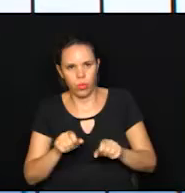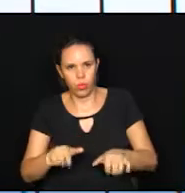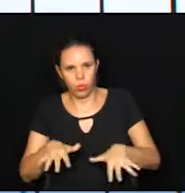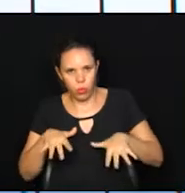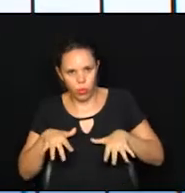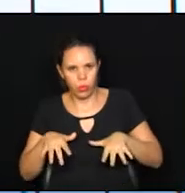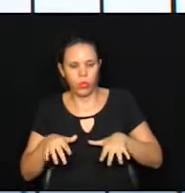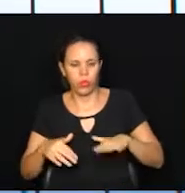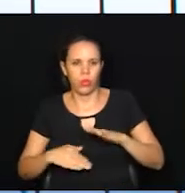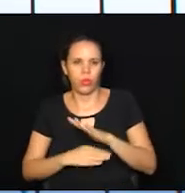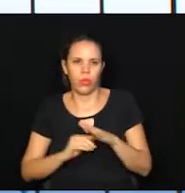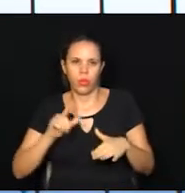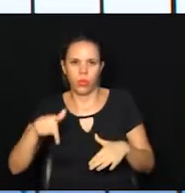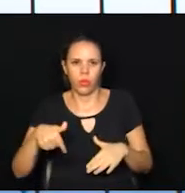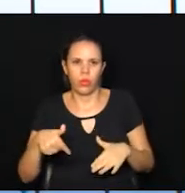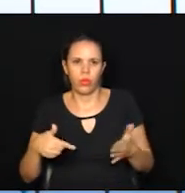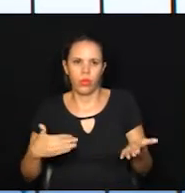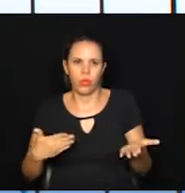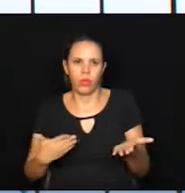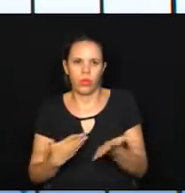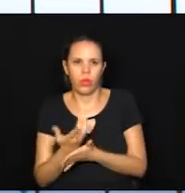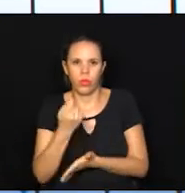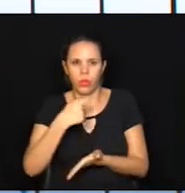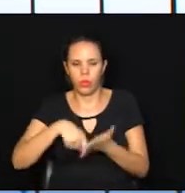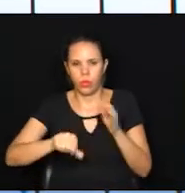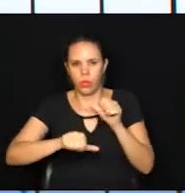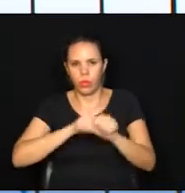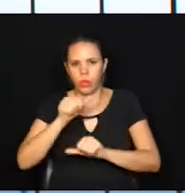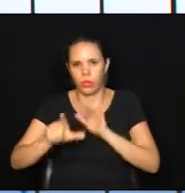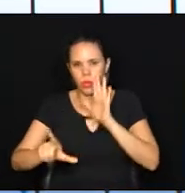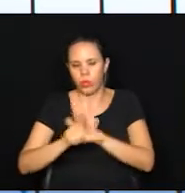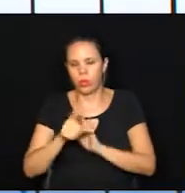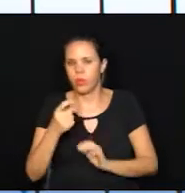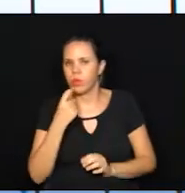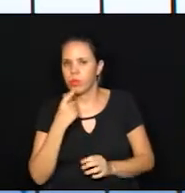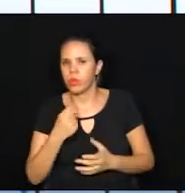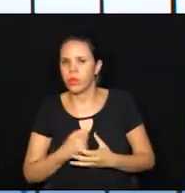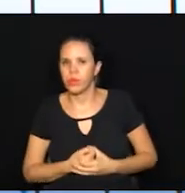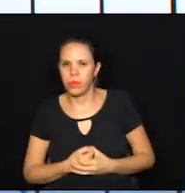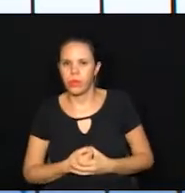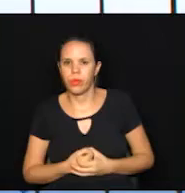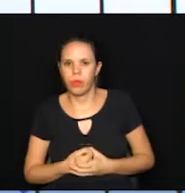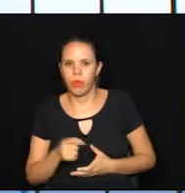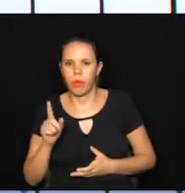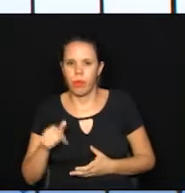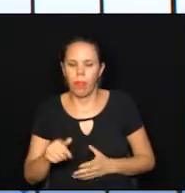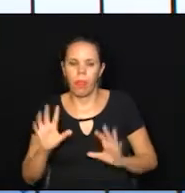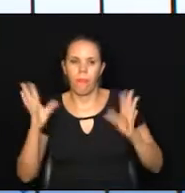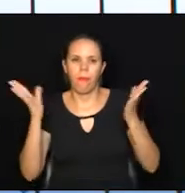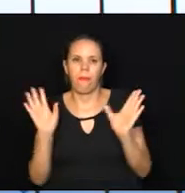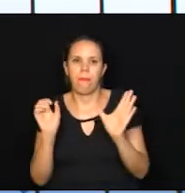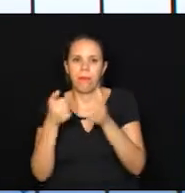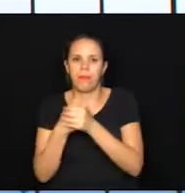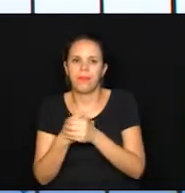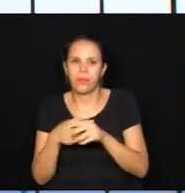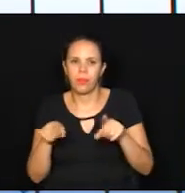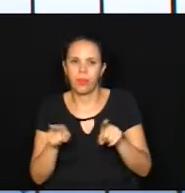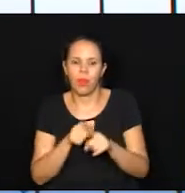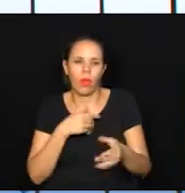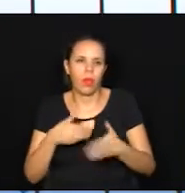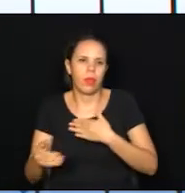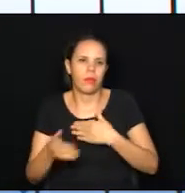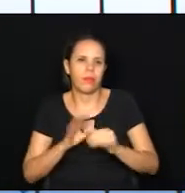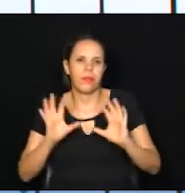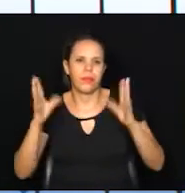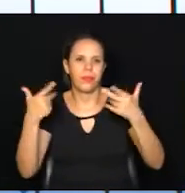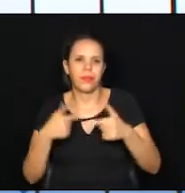plenário e depois ainda ser sancionado para se tornar lei em Campinas, será considerada festa clandestina qualquer